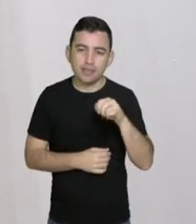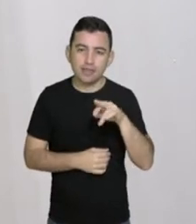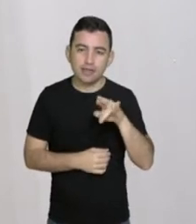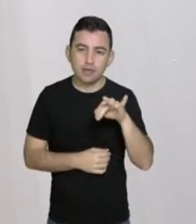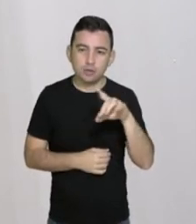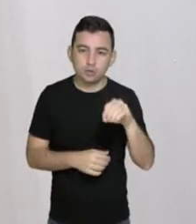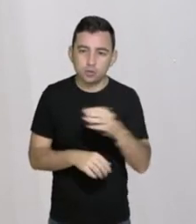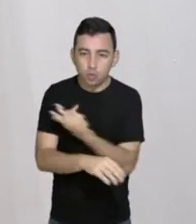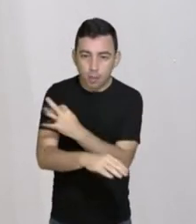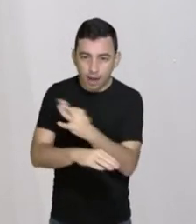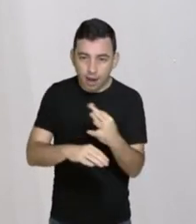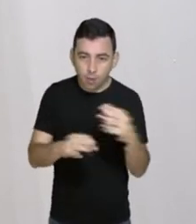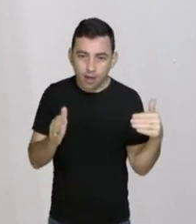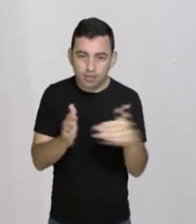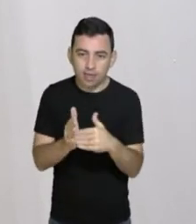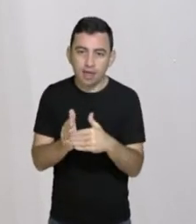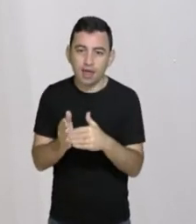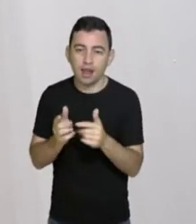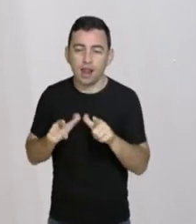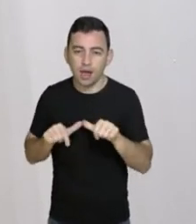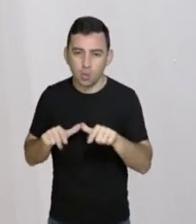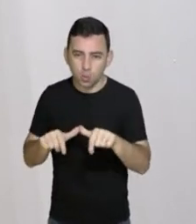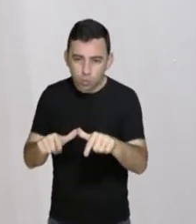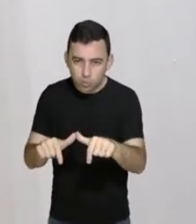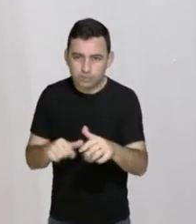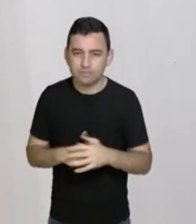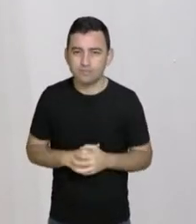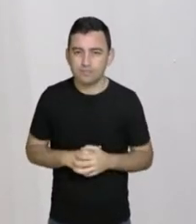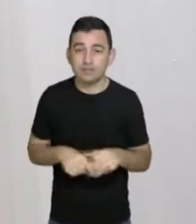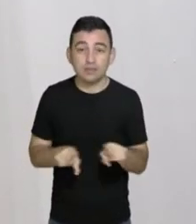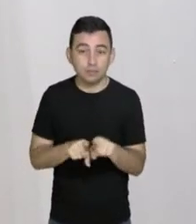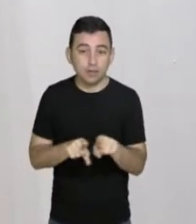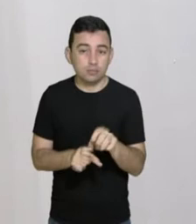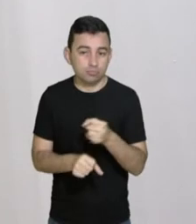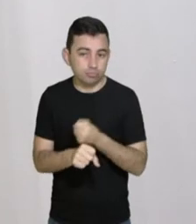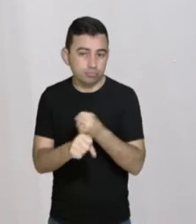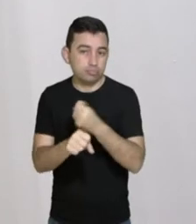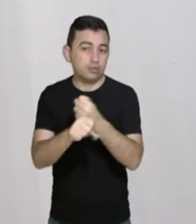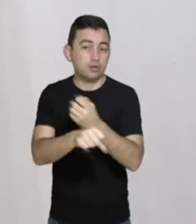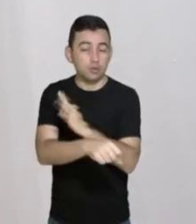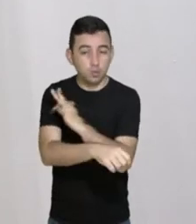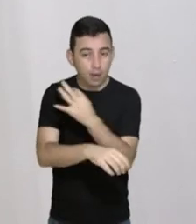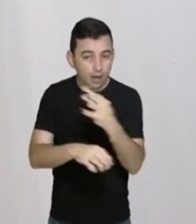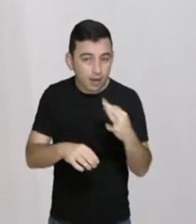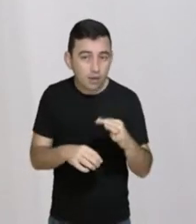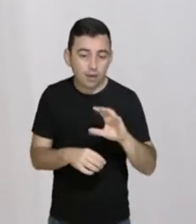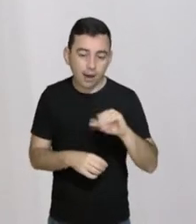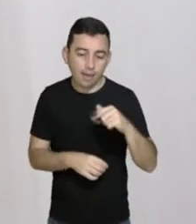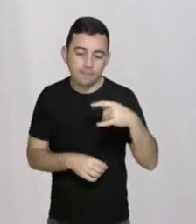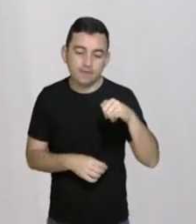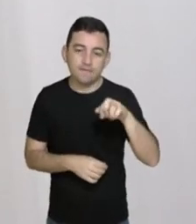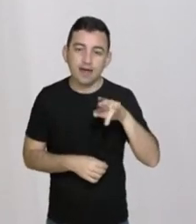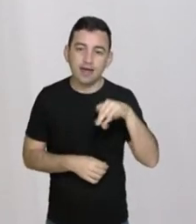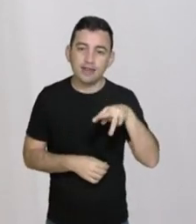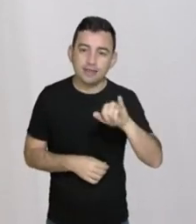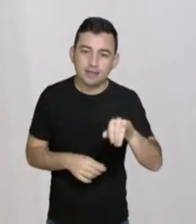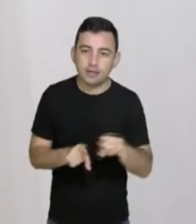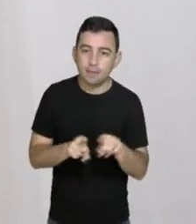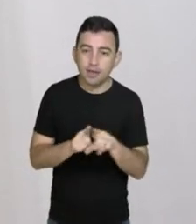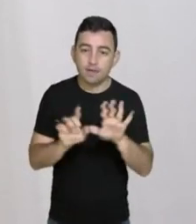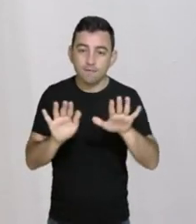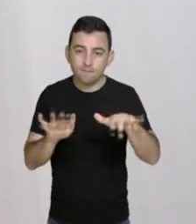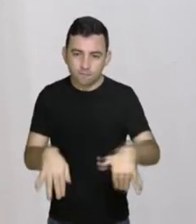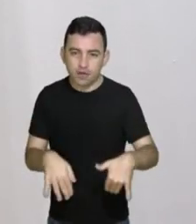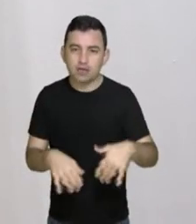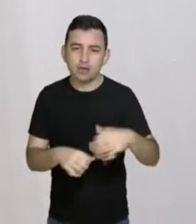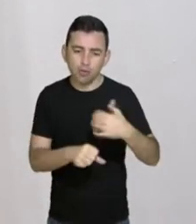Tubarão e Laguna pelo interior, a construção da ponte entre Tubarão e Capivari de Baixo, a finalização da rodovia dos